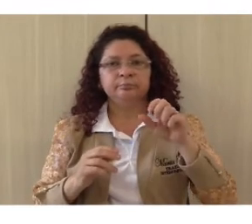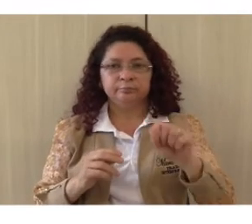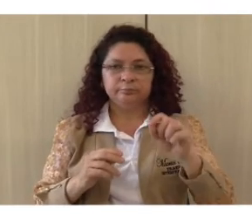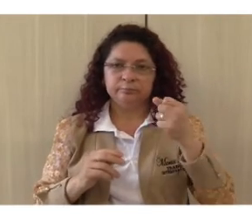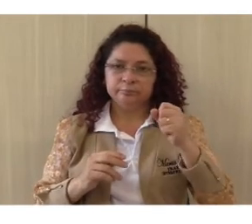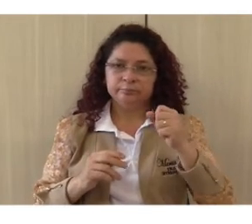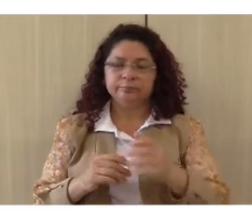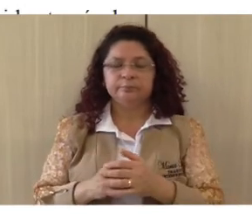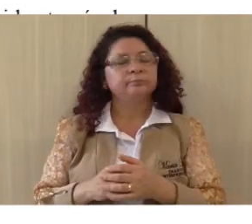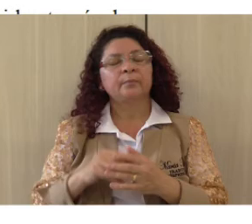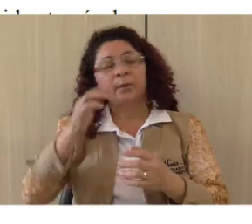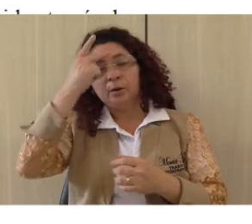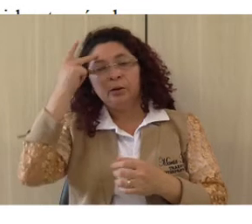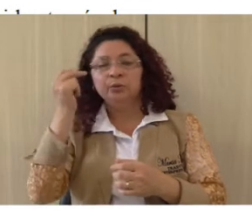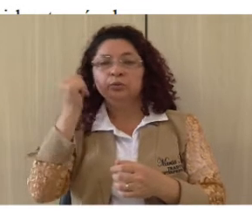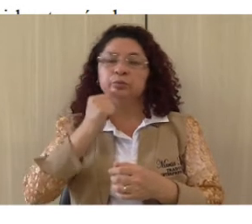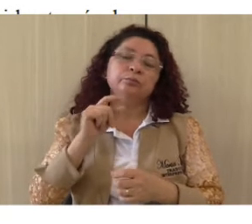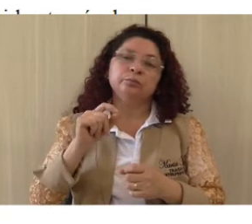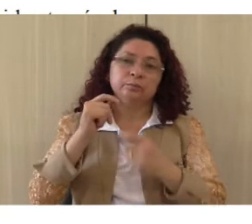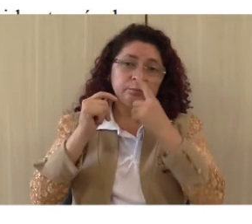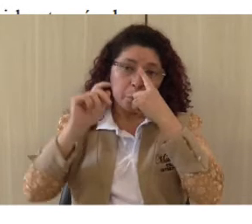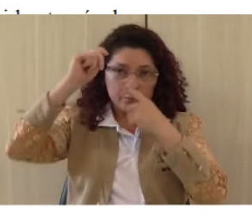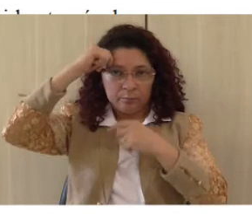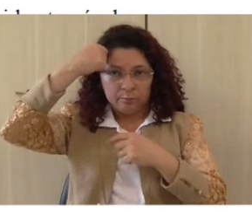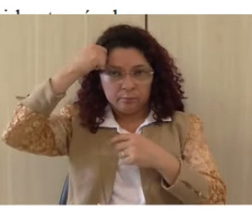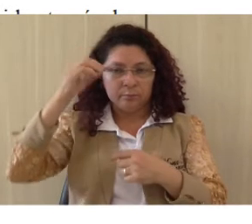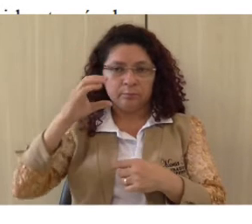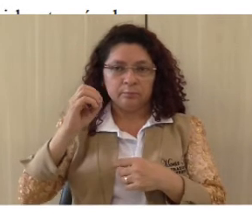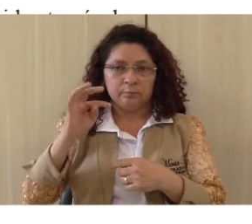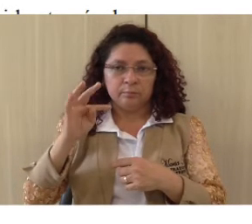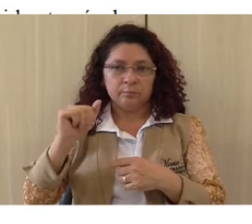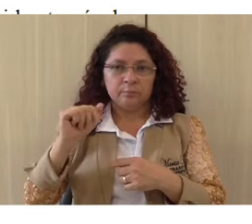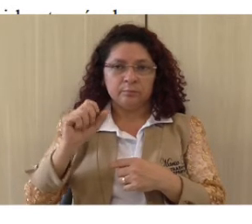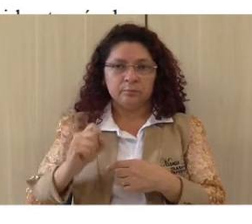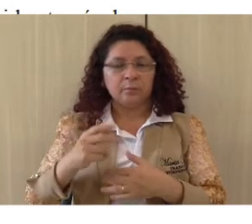concorrentes às vagas reservadas a cotas raciais, aquelas